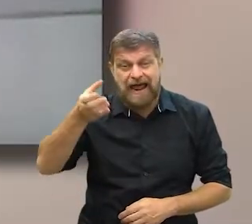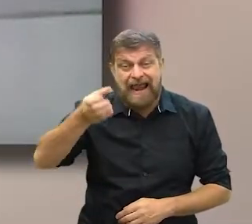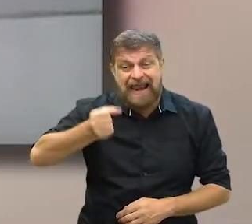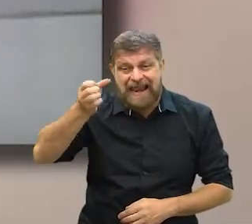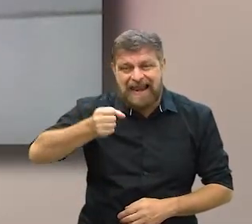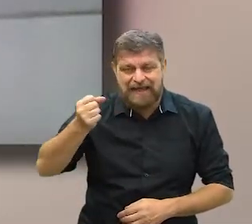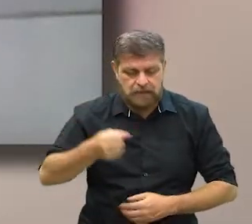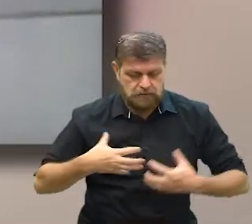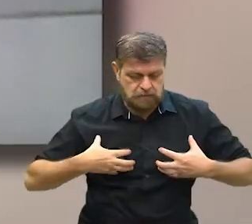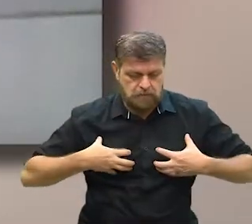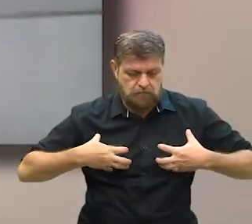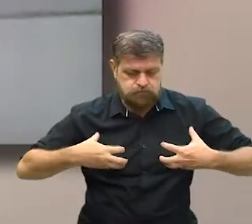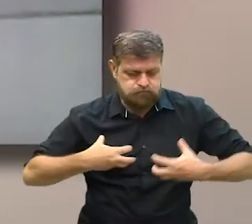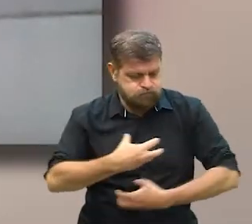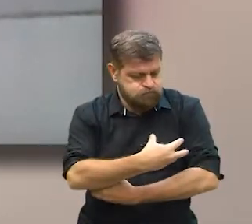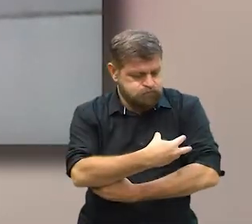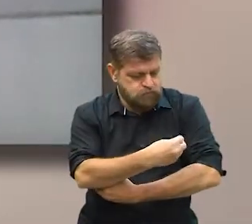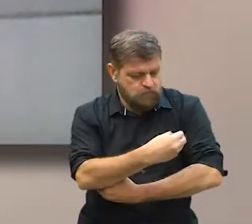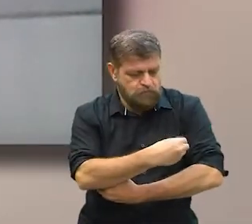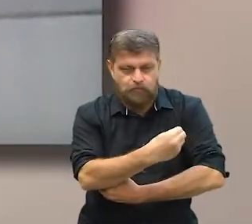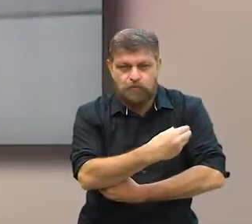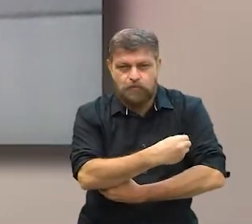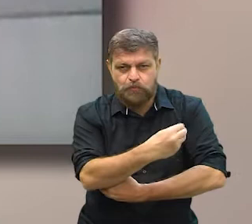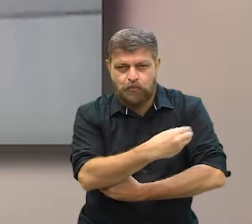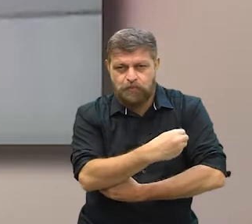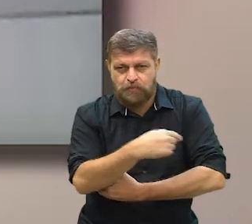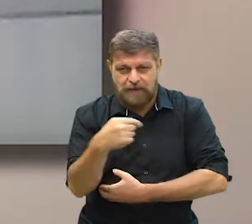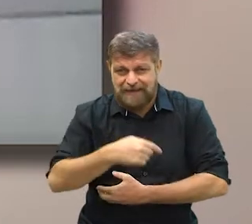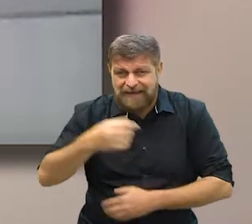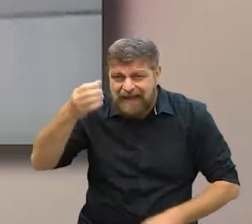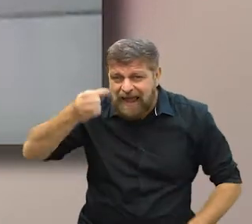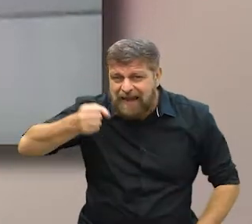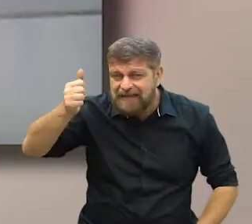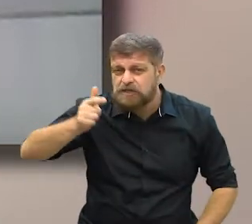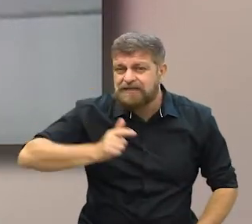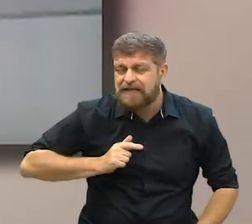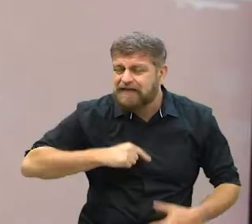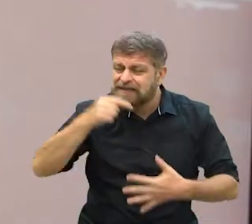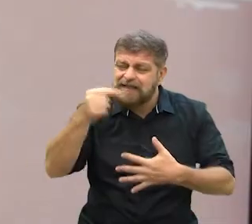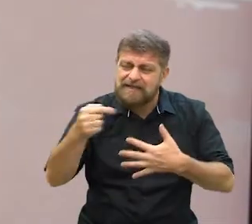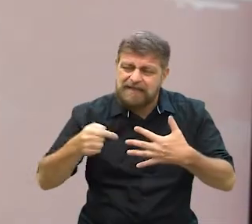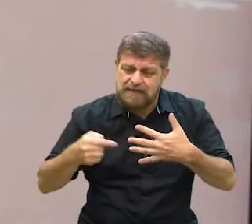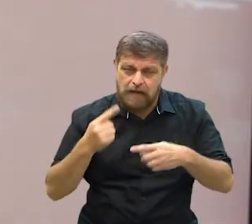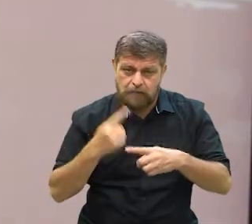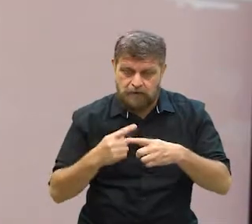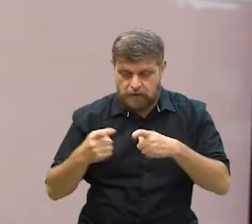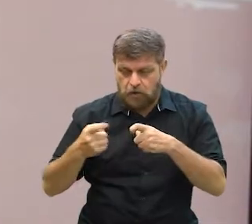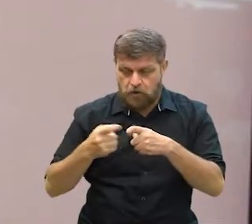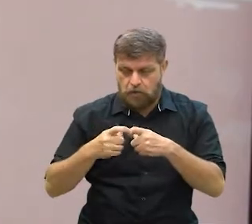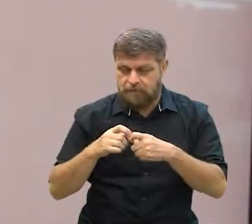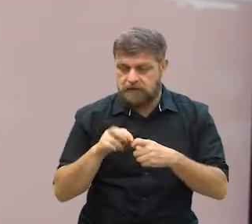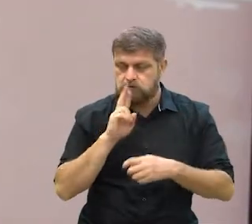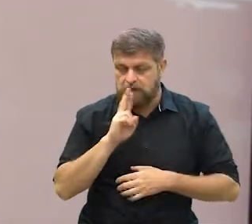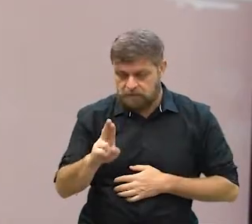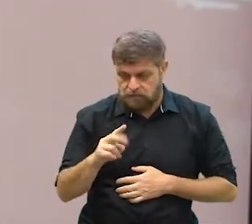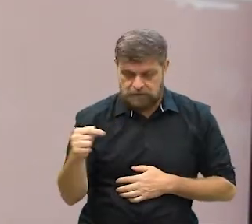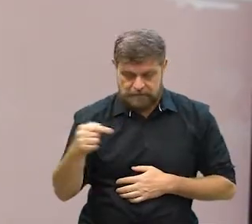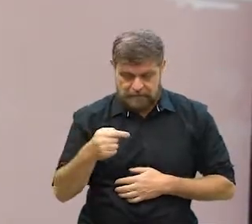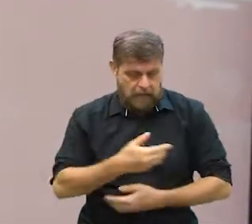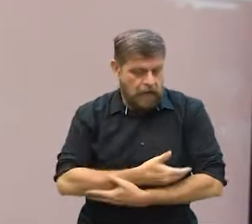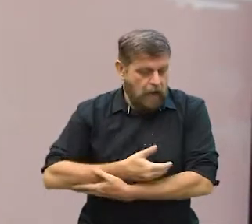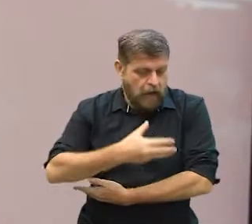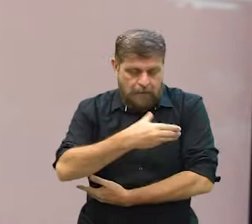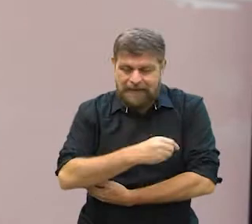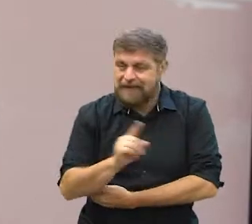o quarto dia, já começa a ter o leite que a gente chama leite maduro. E esse leite, ele é composto por quê? Porque